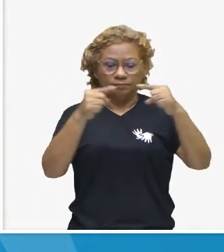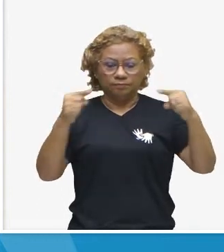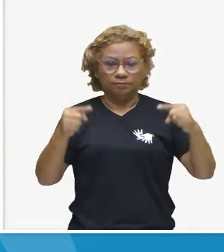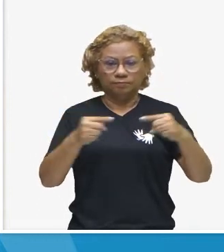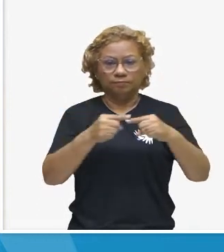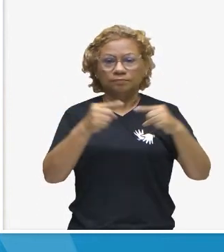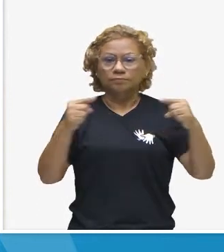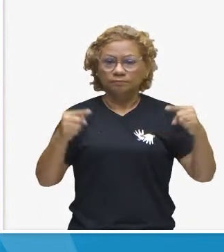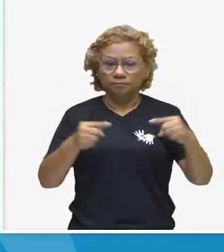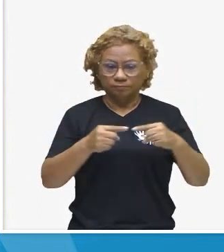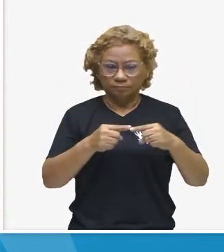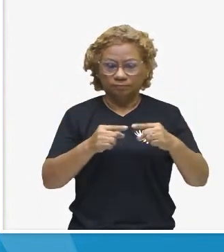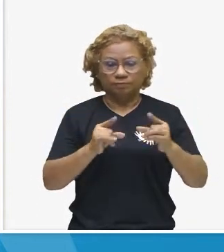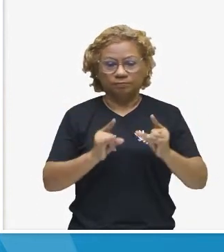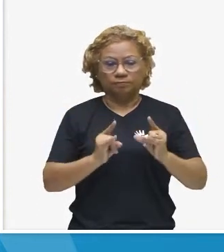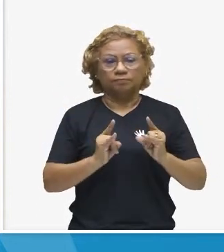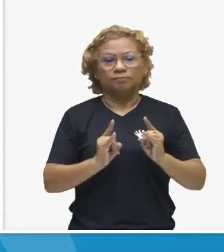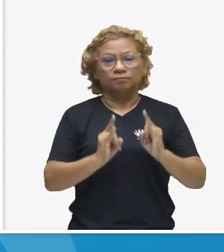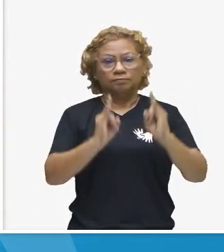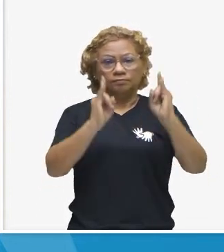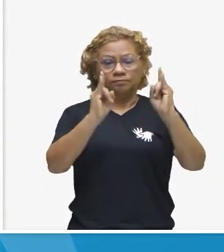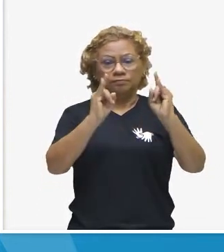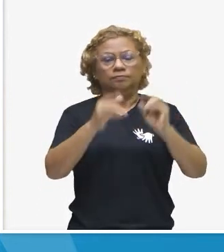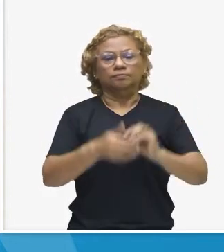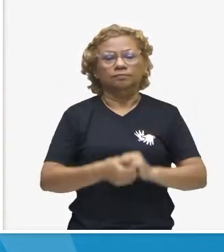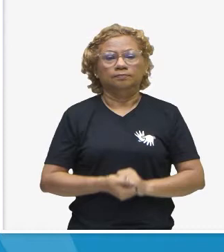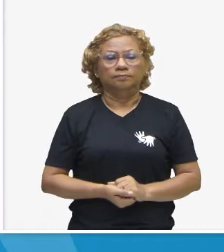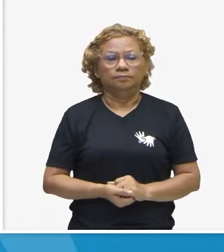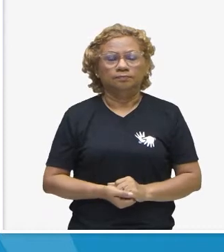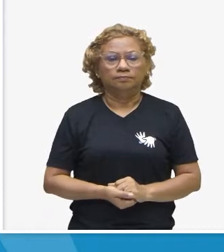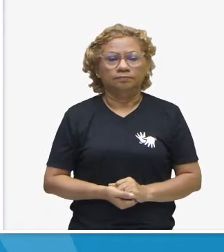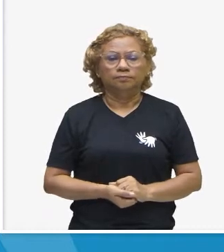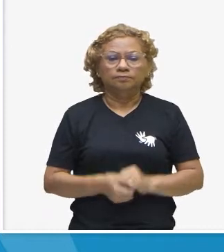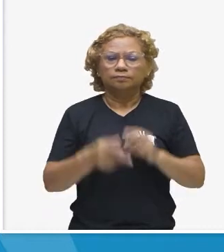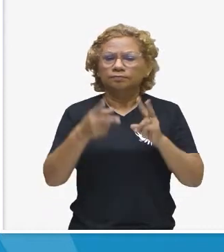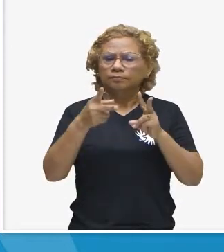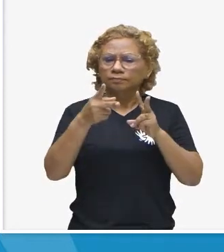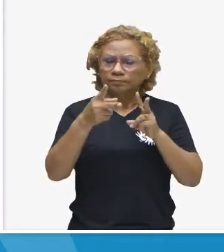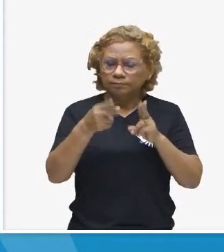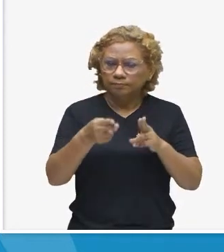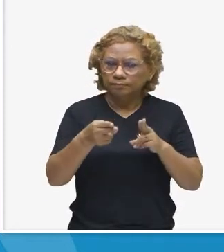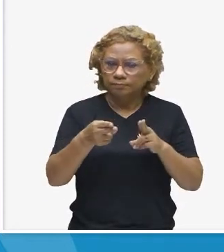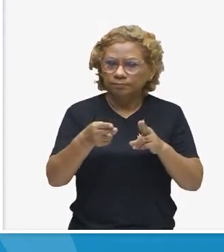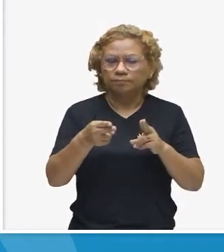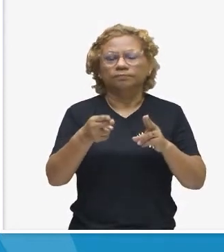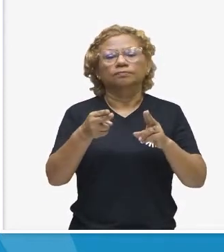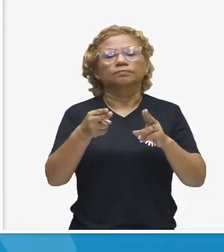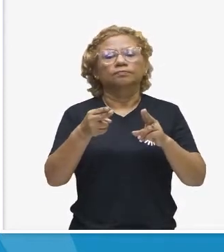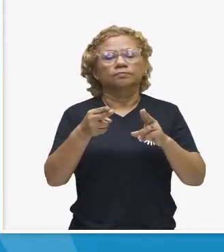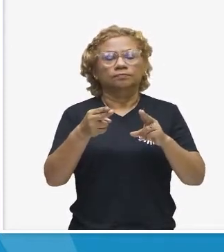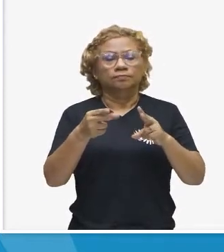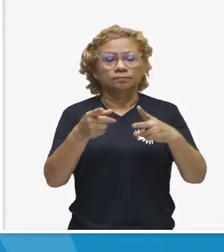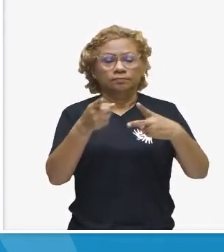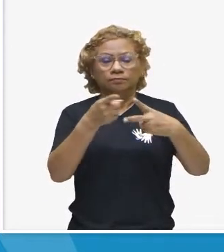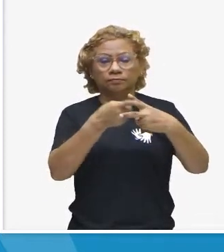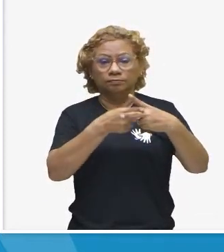forma, você trabalha os ângulos correspondentes.